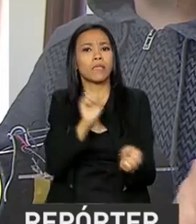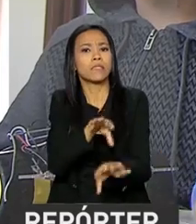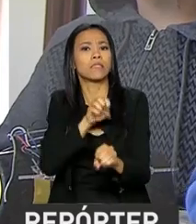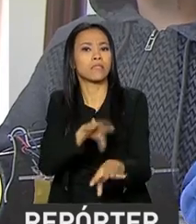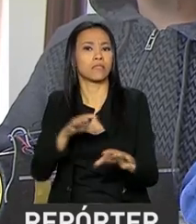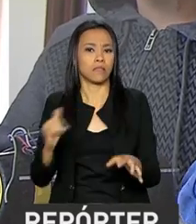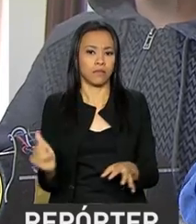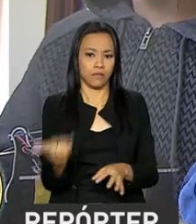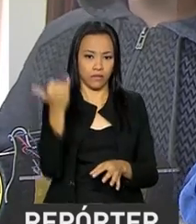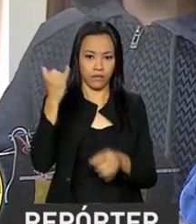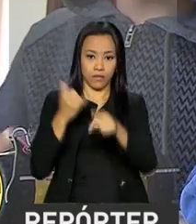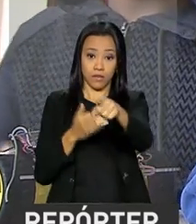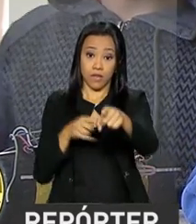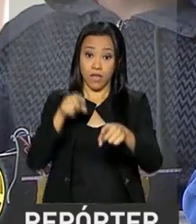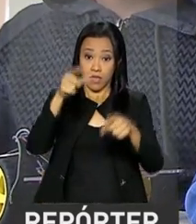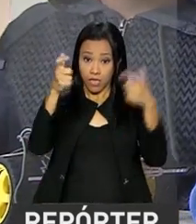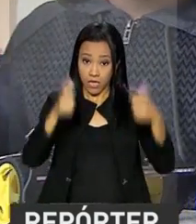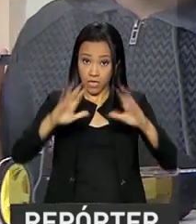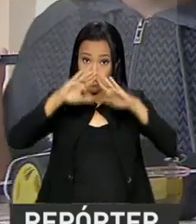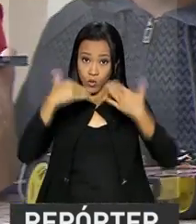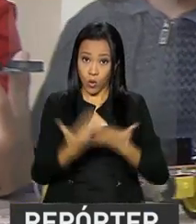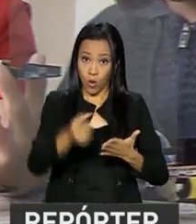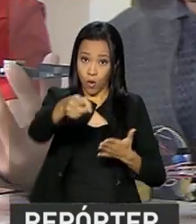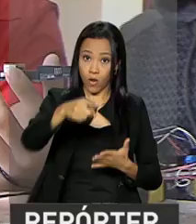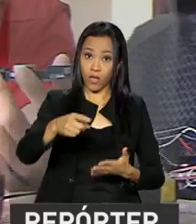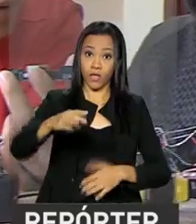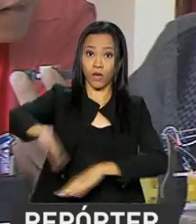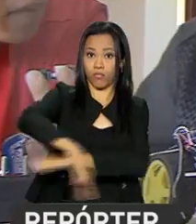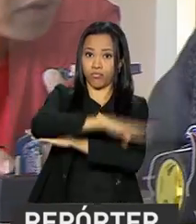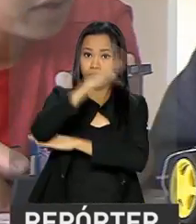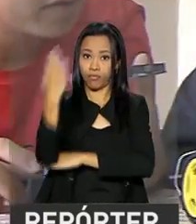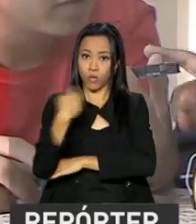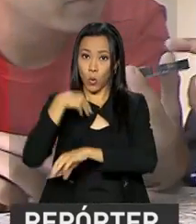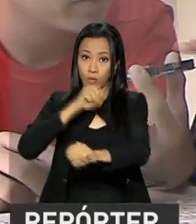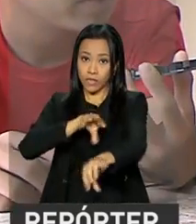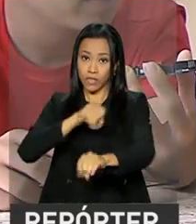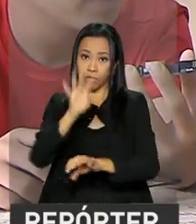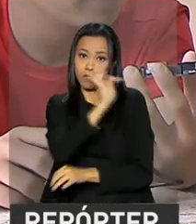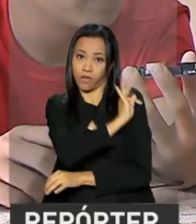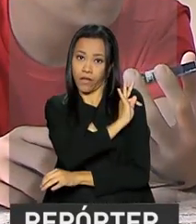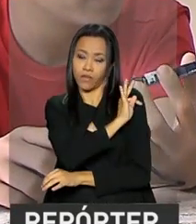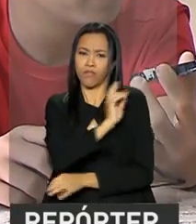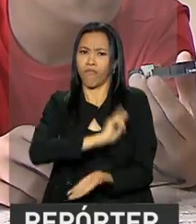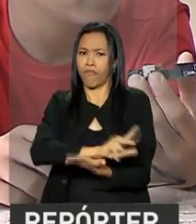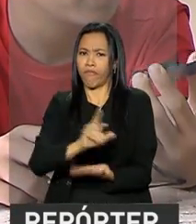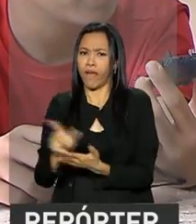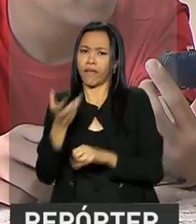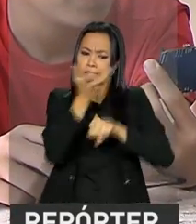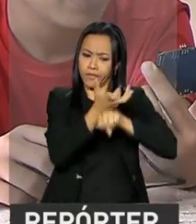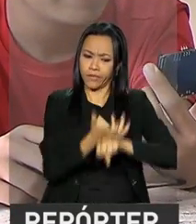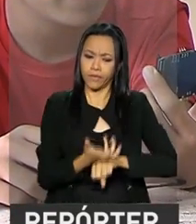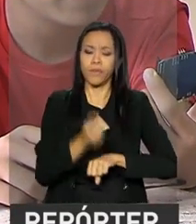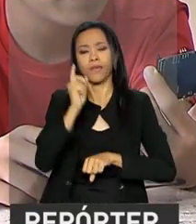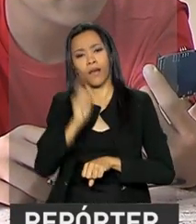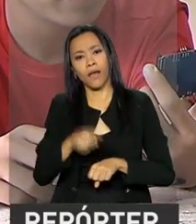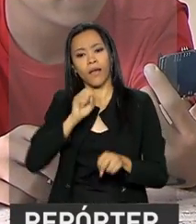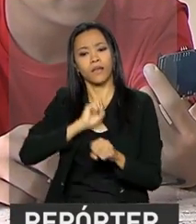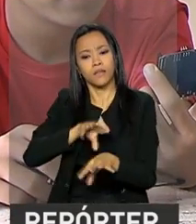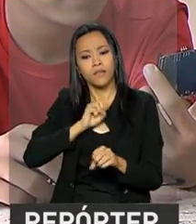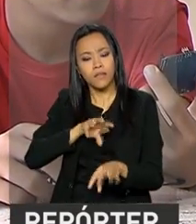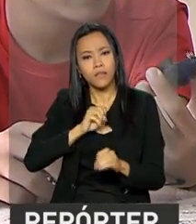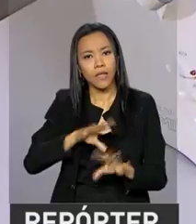ensinar. E na escola que atende em período integral, com ensino técnico, várias disciplinas são trabalhadas de